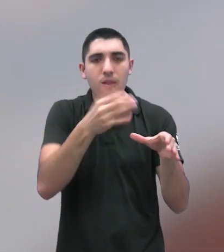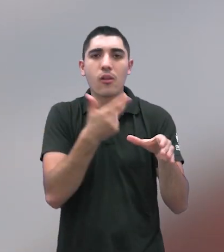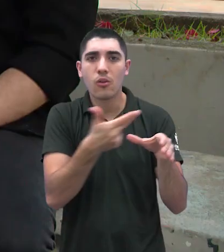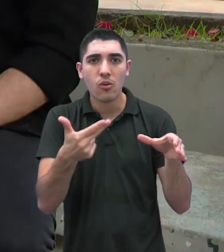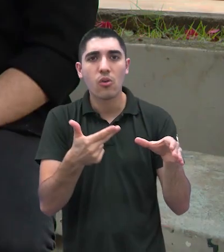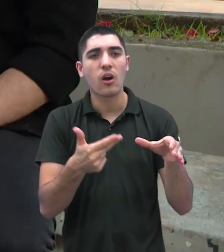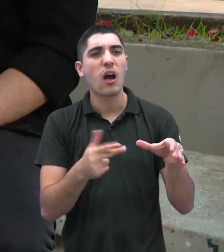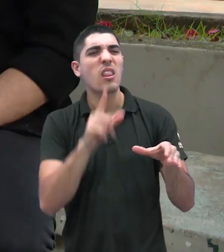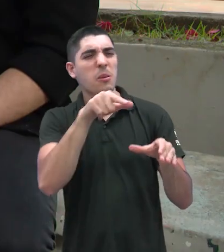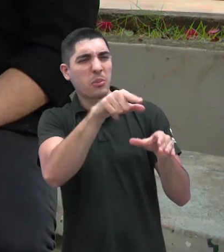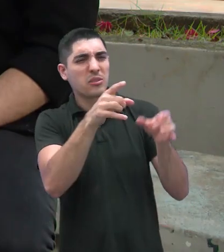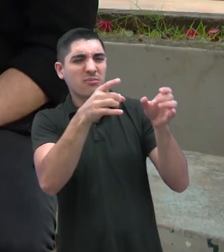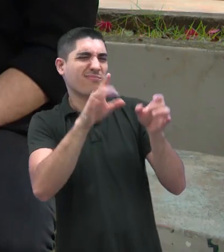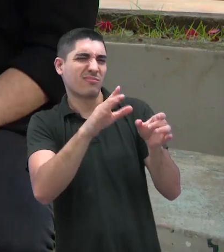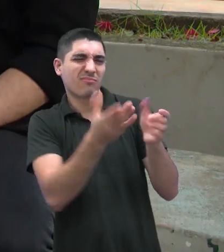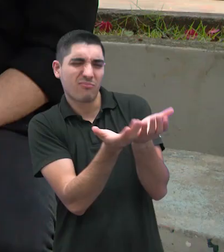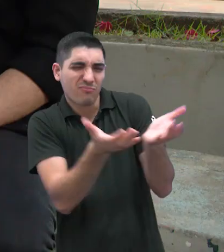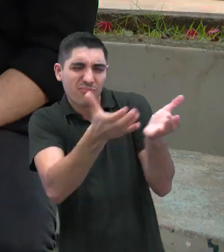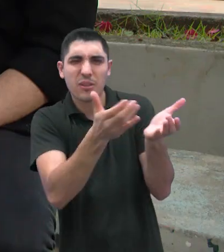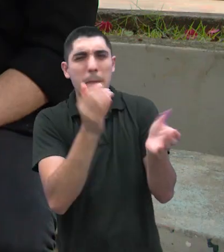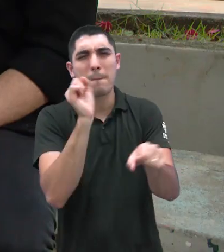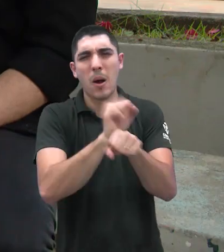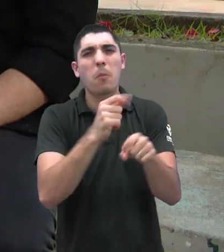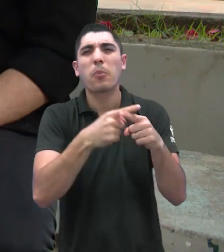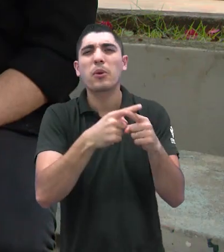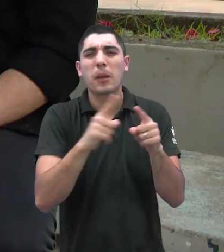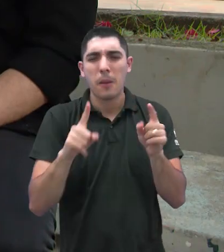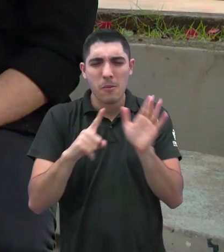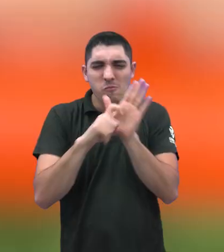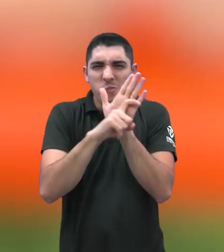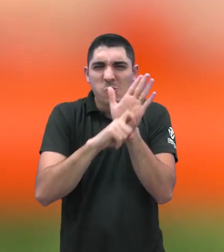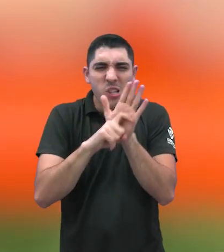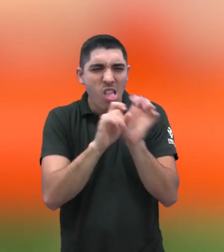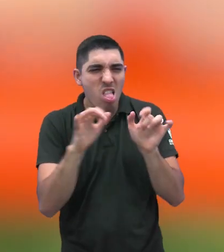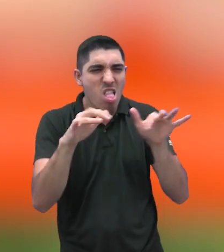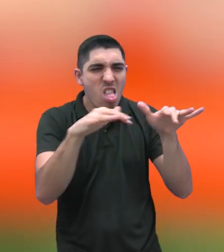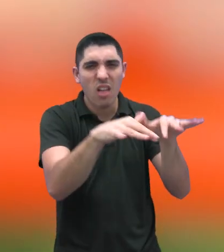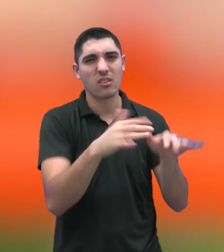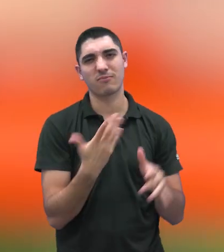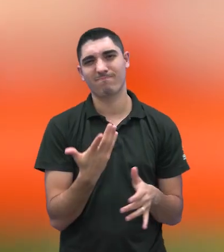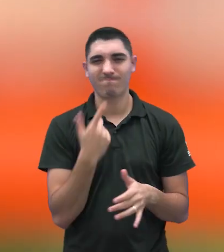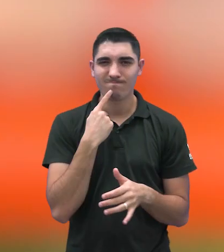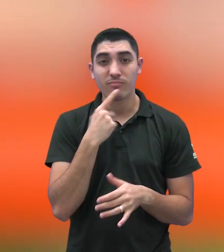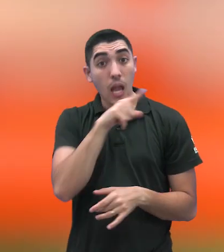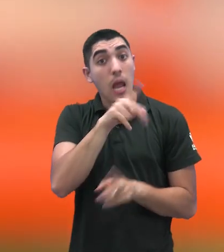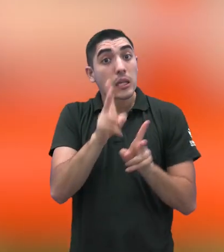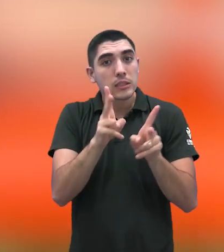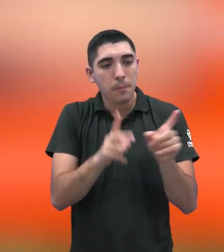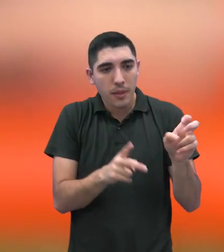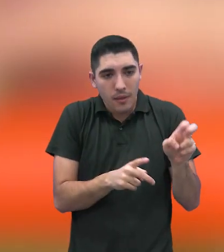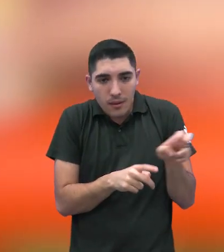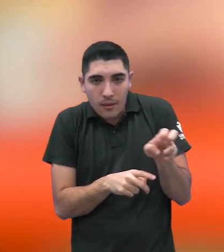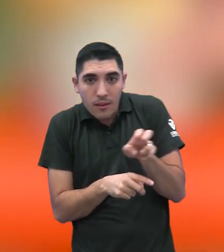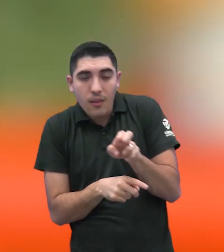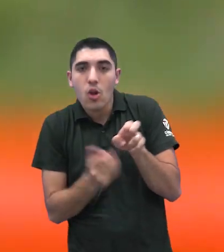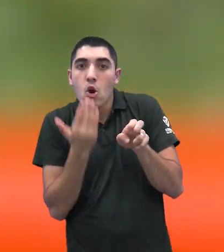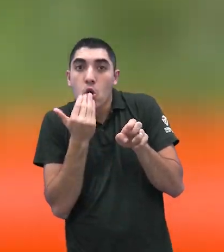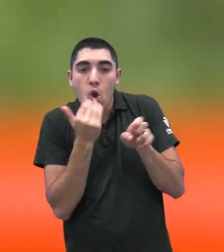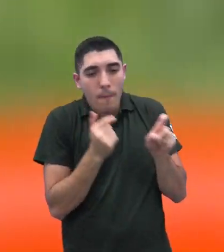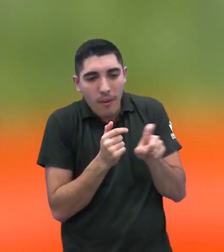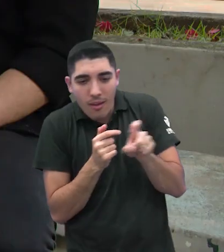Aí abandonamos o comedouro porque juntava muito bicho. Então ela chegava perto para comer, para brincar. Sim. E